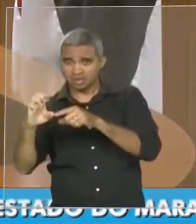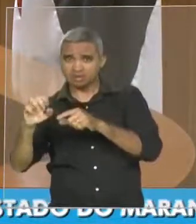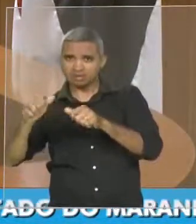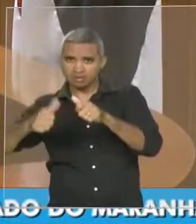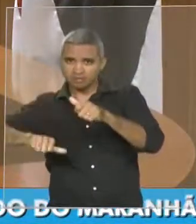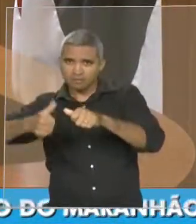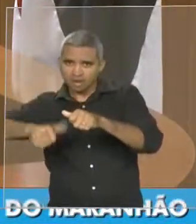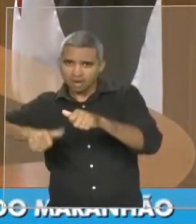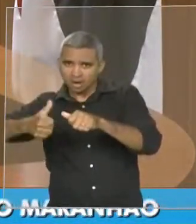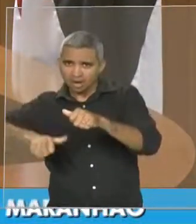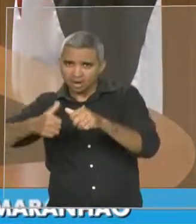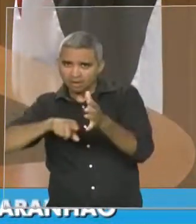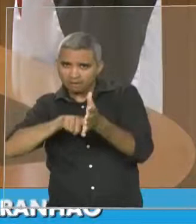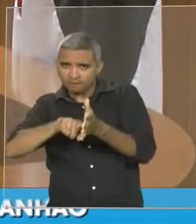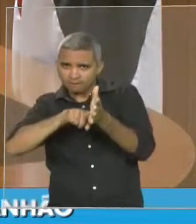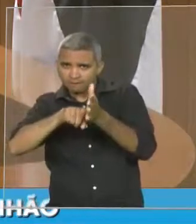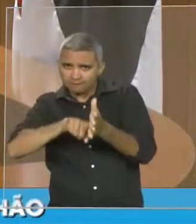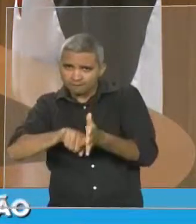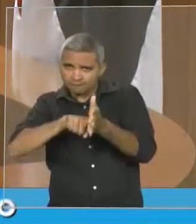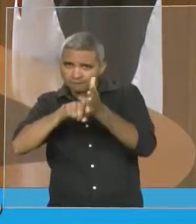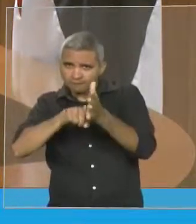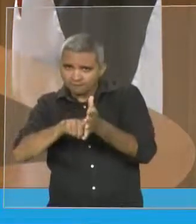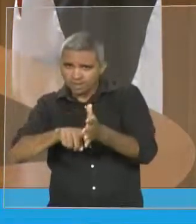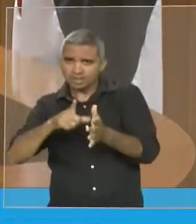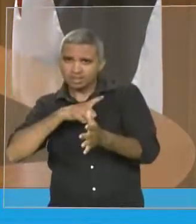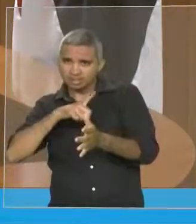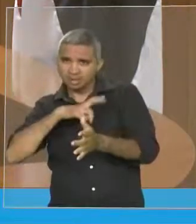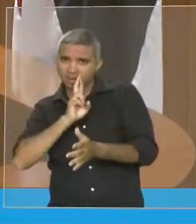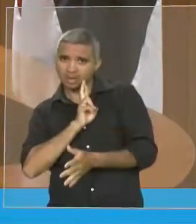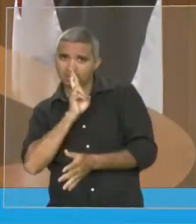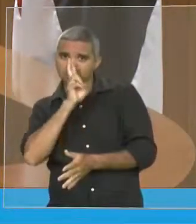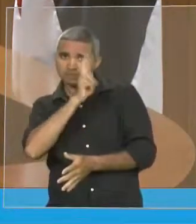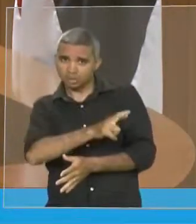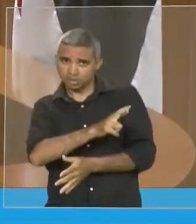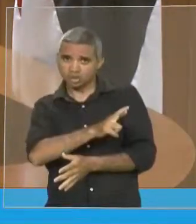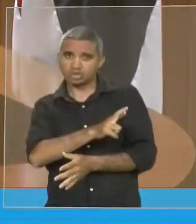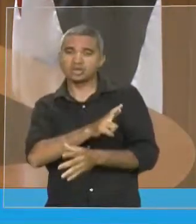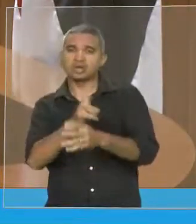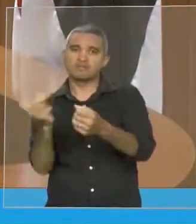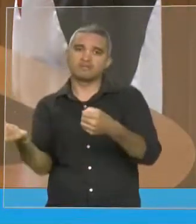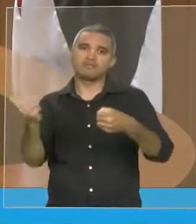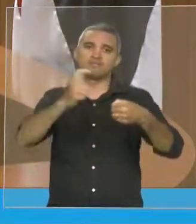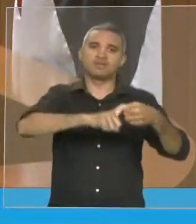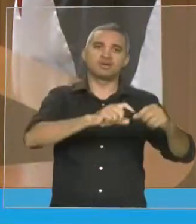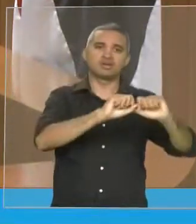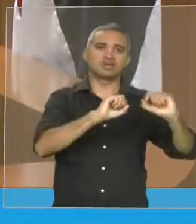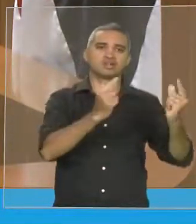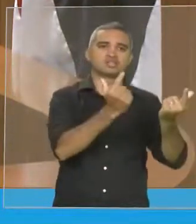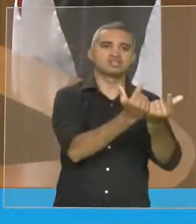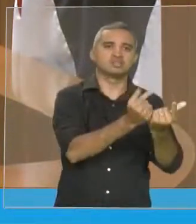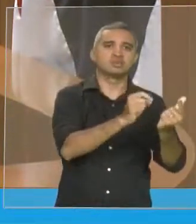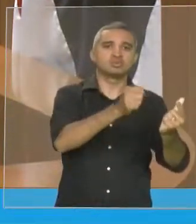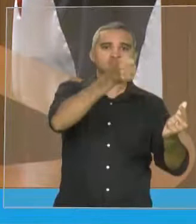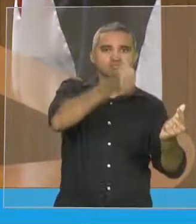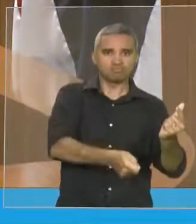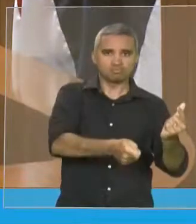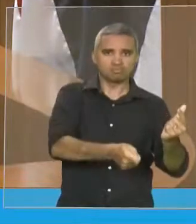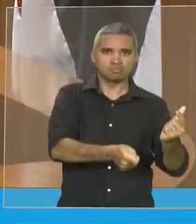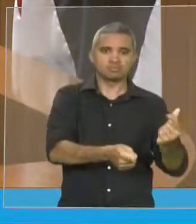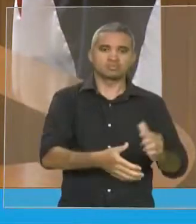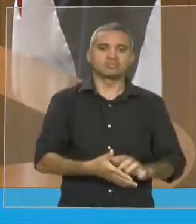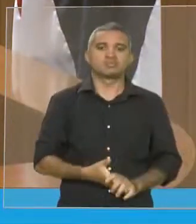um parecer prévio e essas contas voltam para a Assembleia fazer o julgamento final.